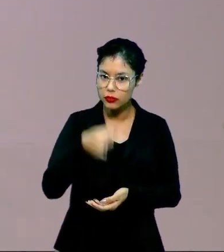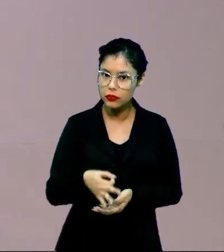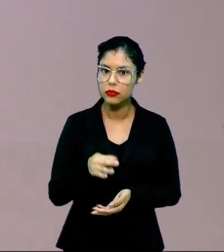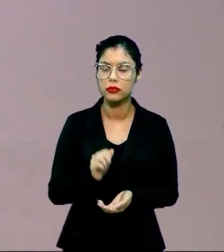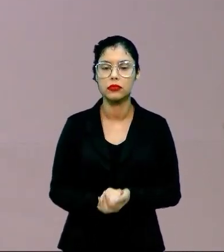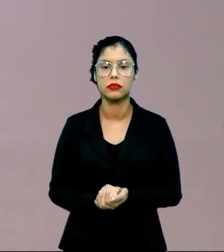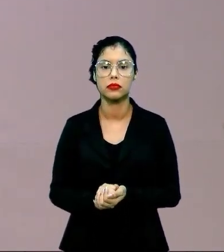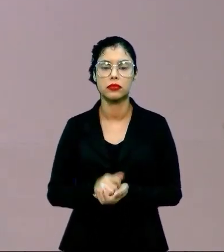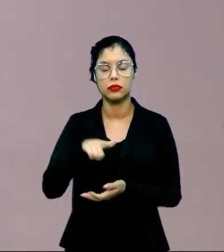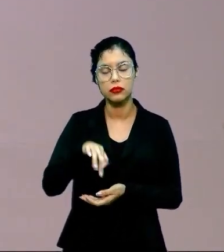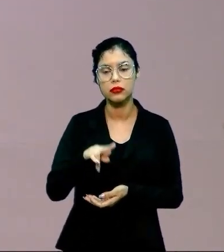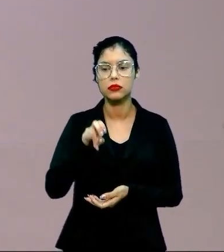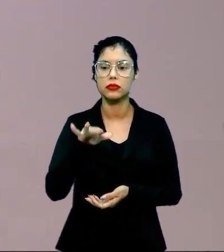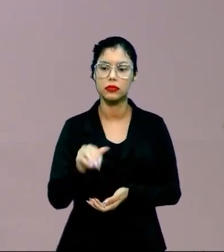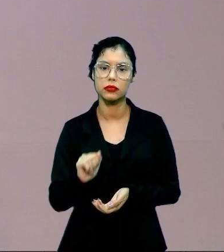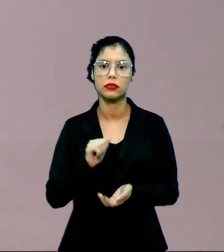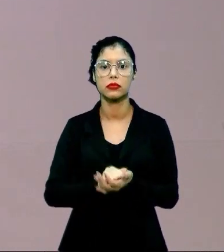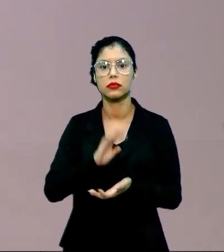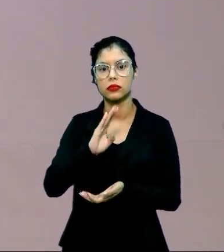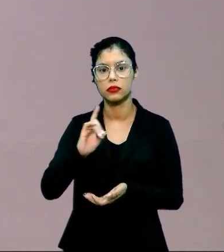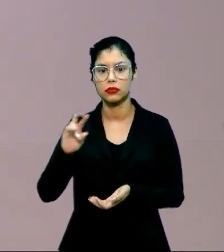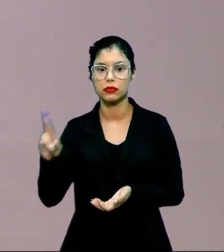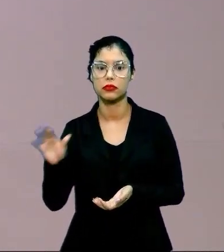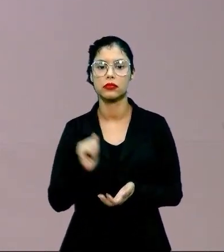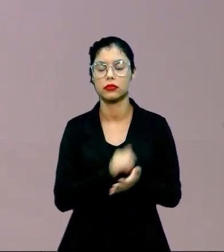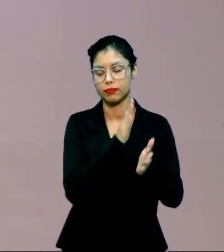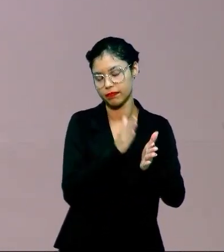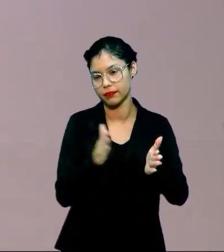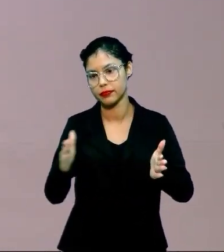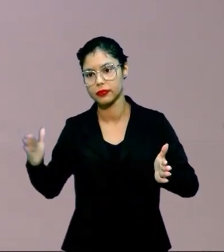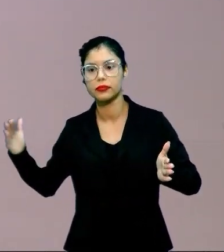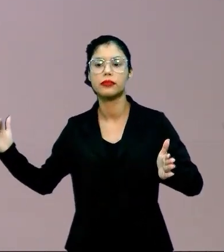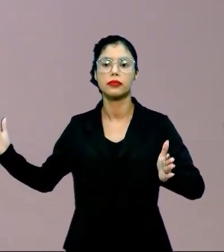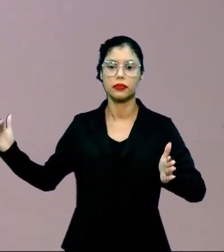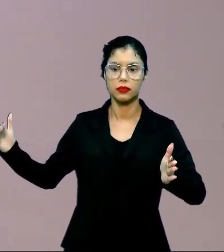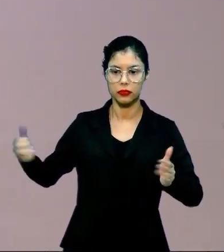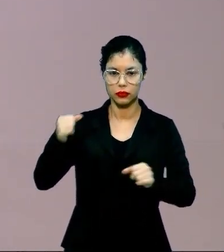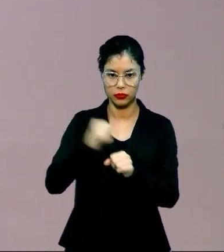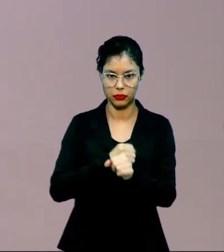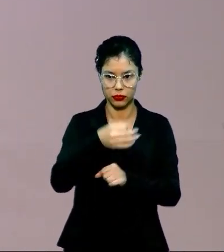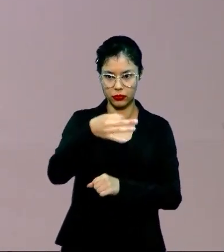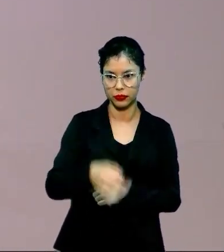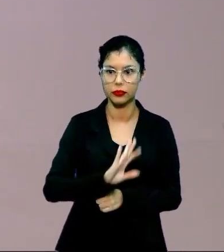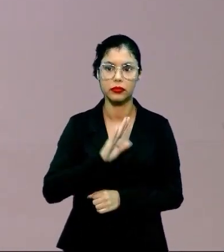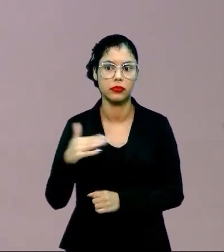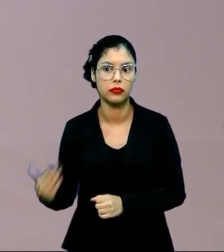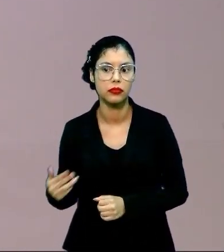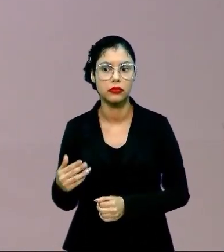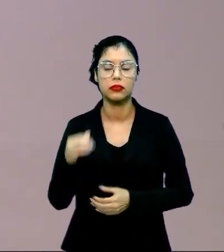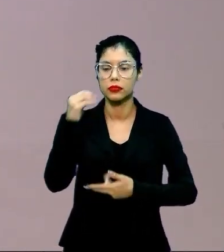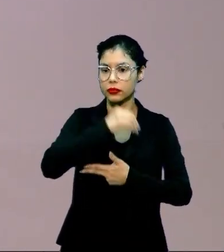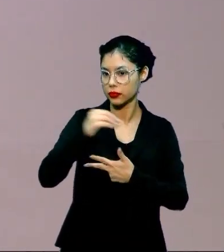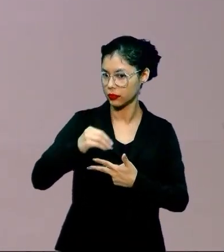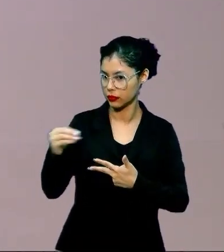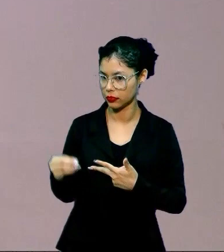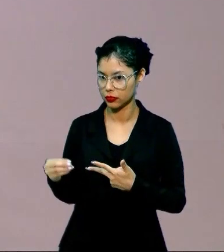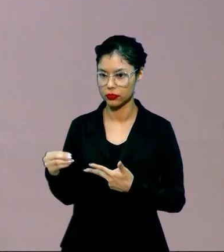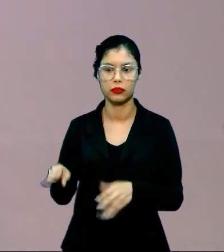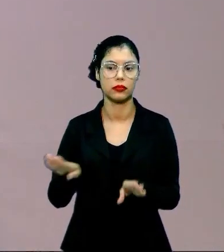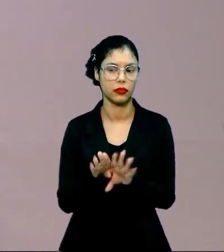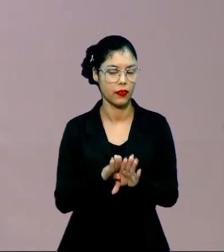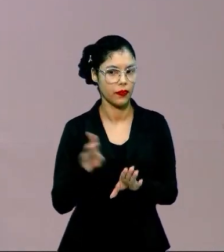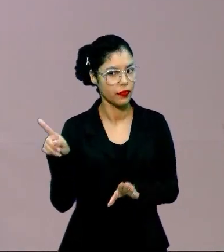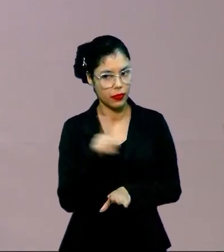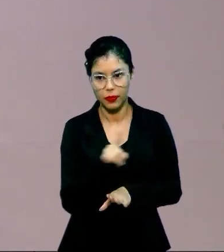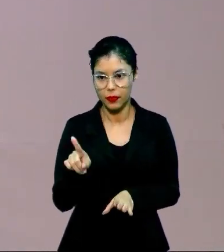do quinhentismo, do barroco, do arcadismo, do romantismo, quando a gente vai para o Enem, muitas vezes ele